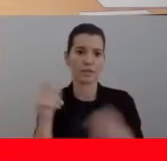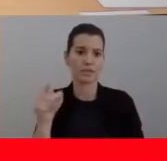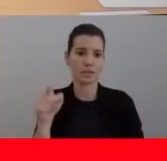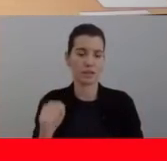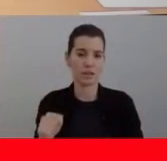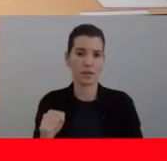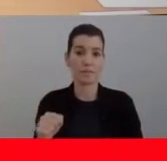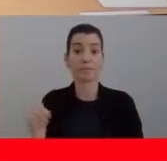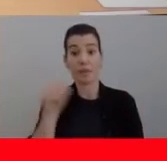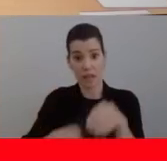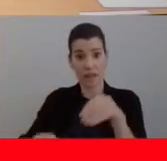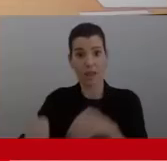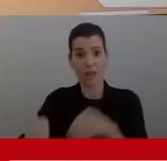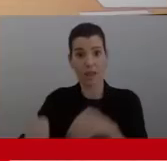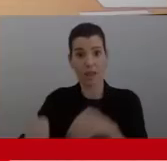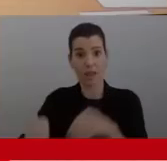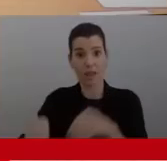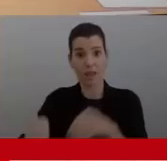eleição